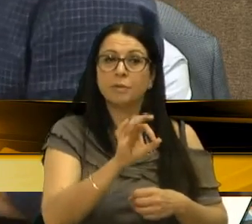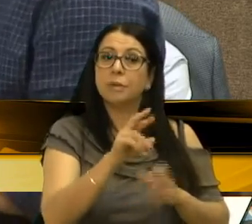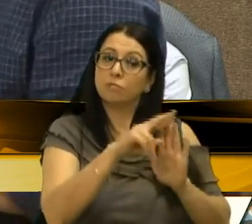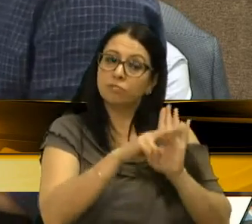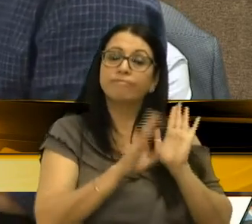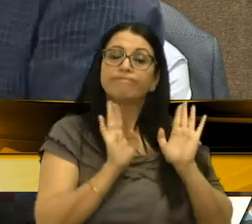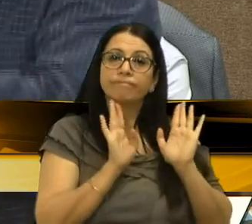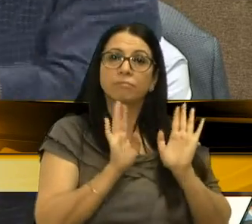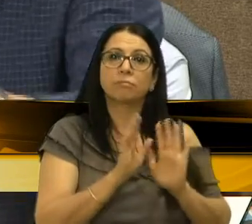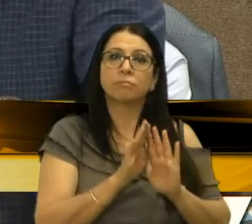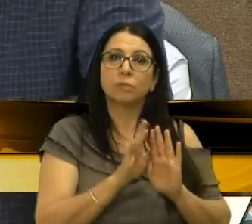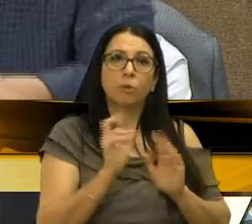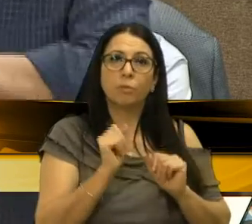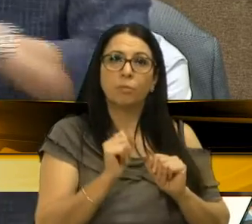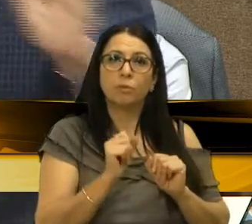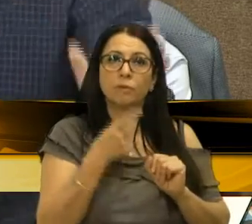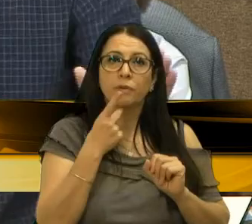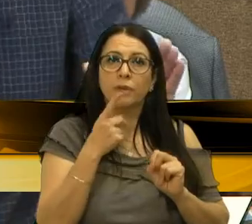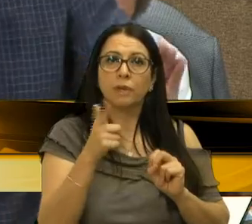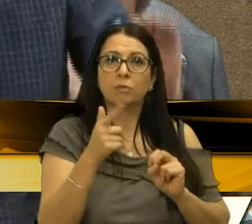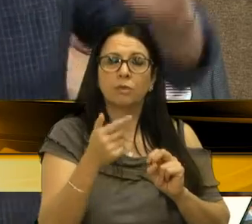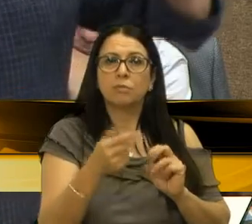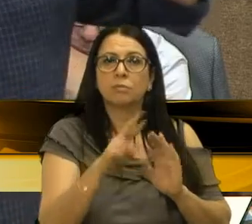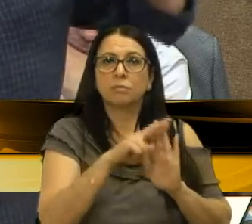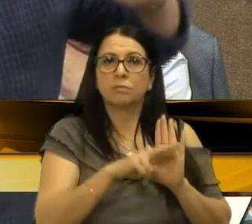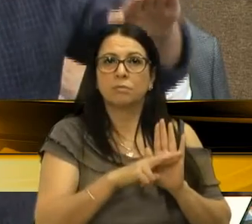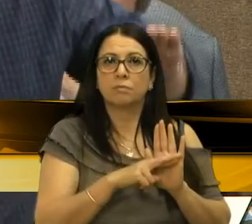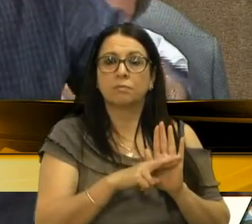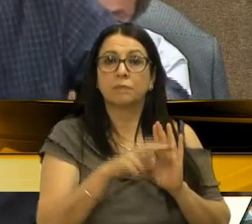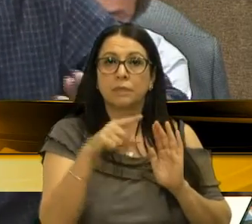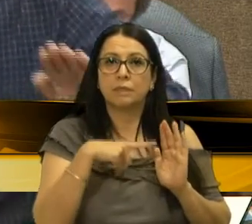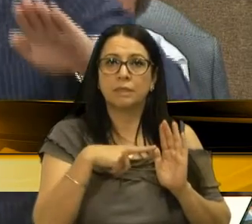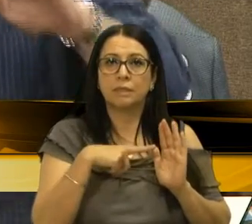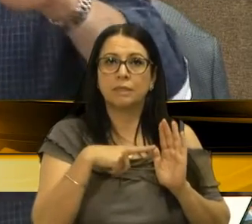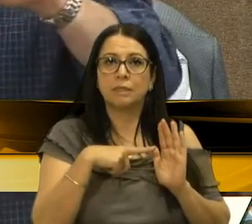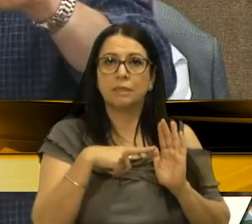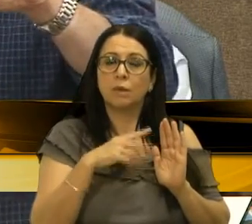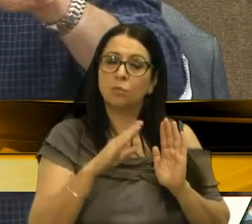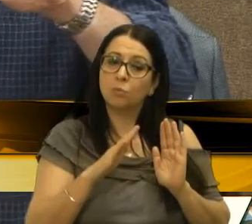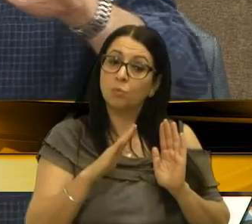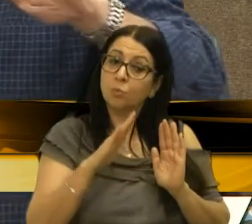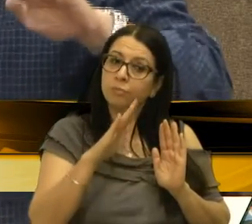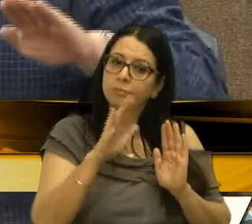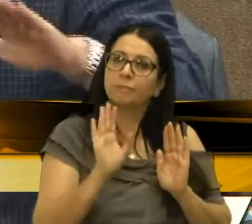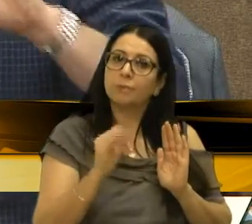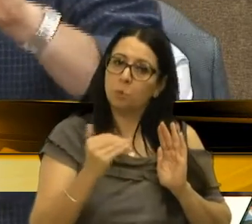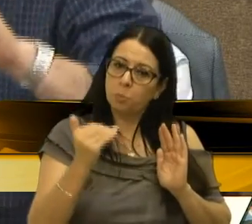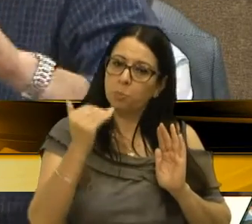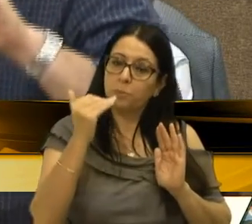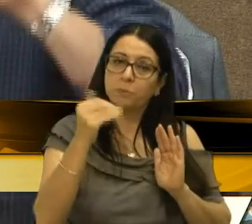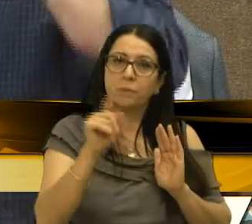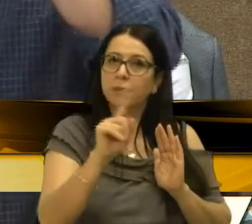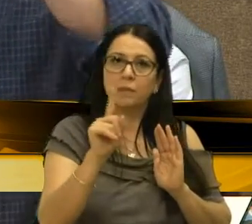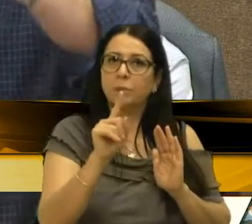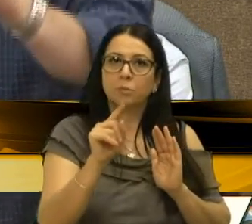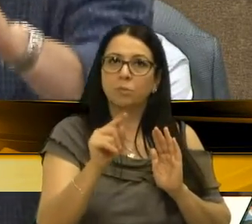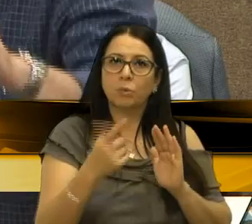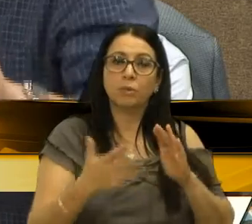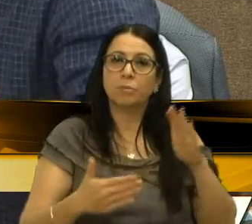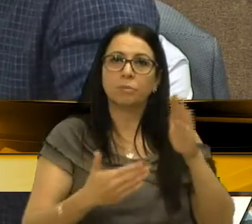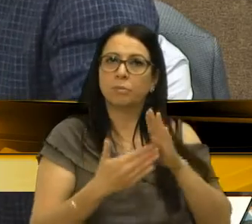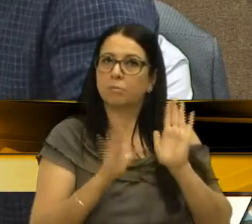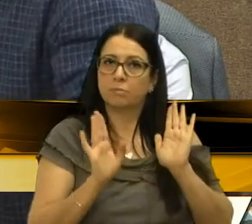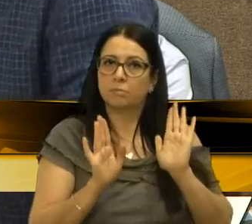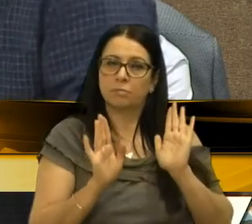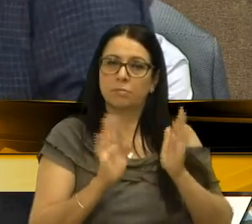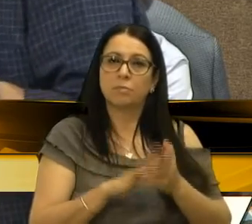regulares. Eu não posso dizer que não estão regulares. Eles estão subindo, né, estão subindo, mas ainda não atingiram o limite